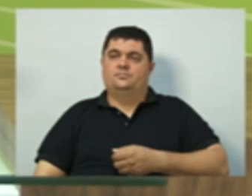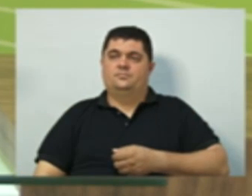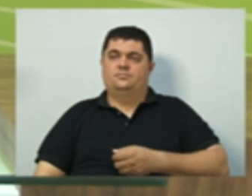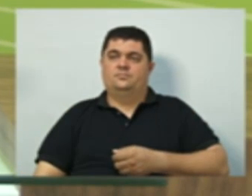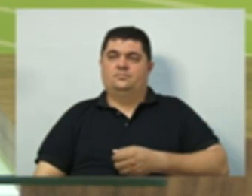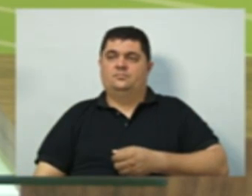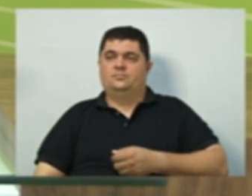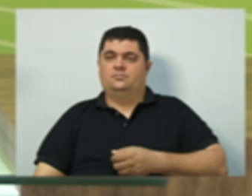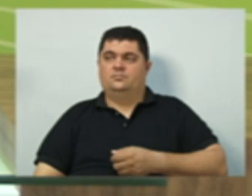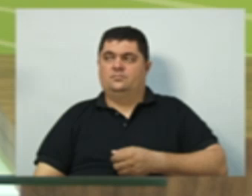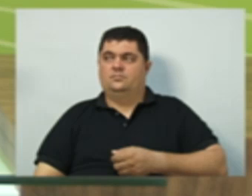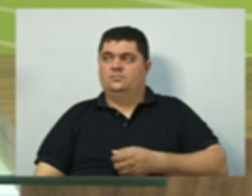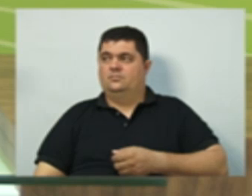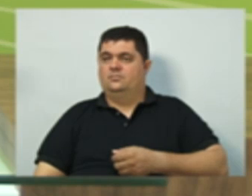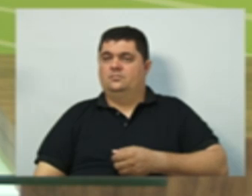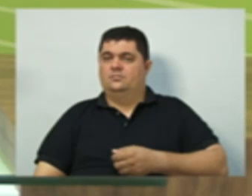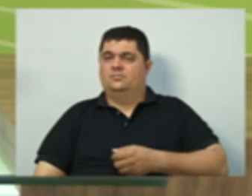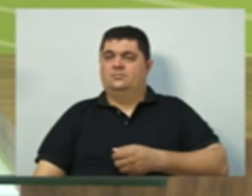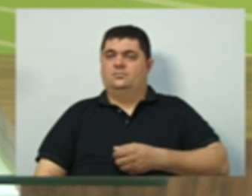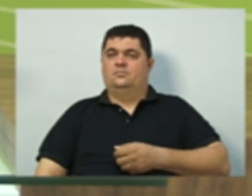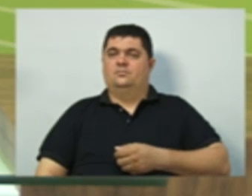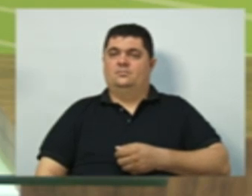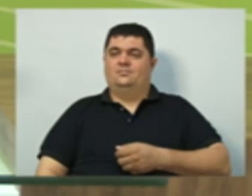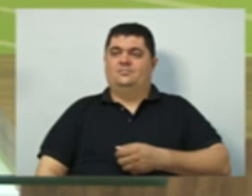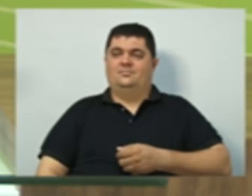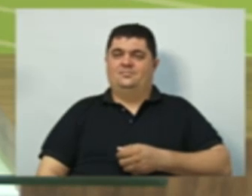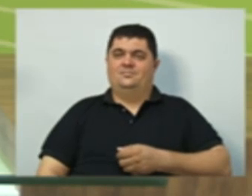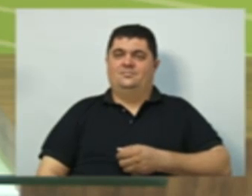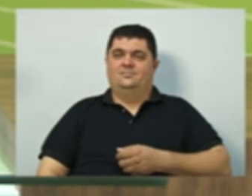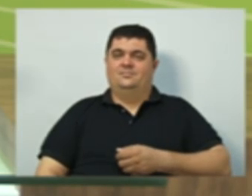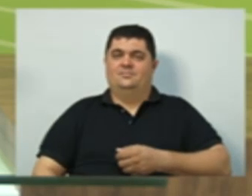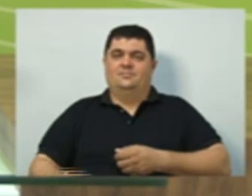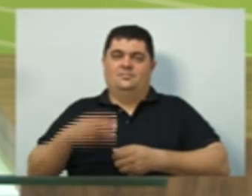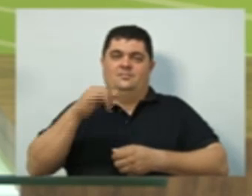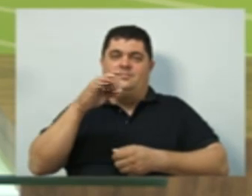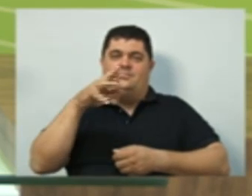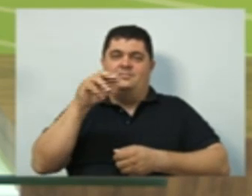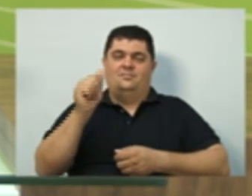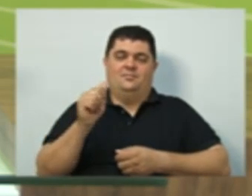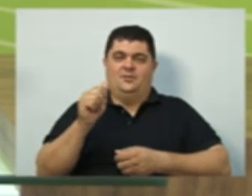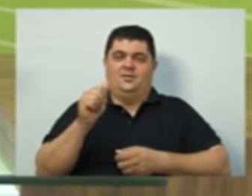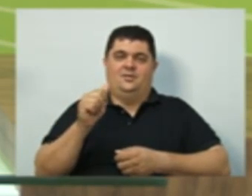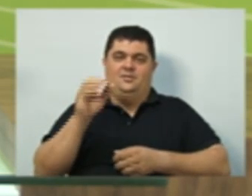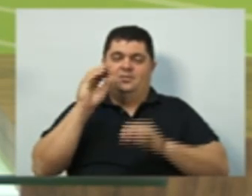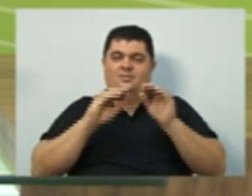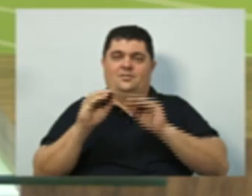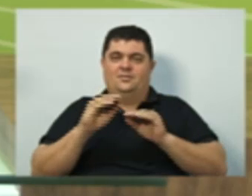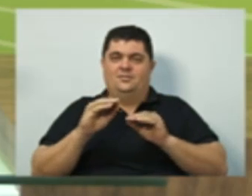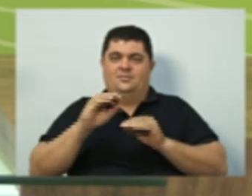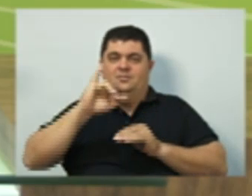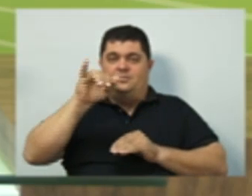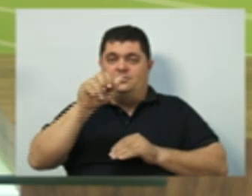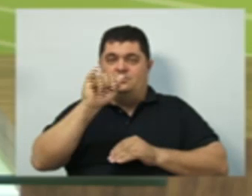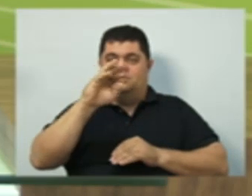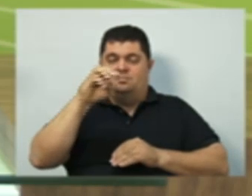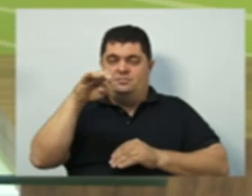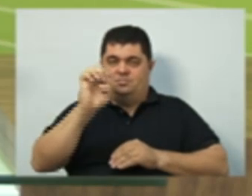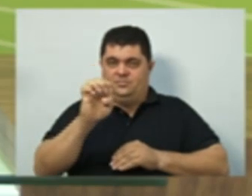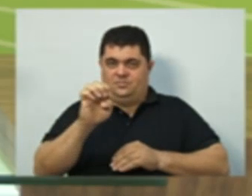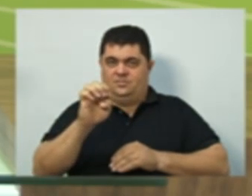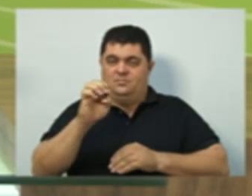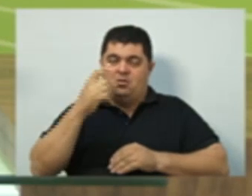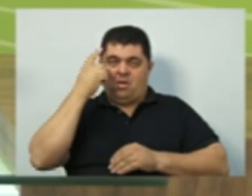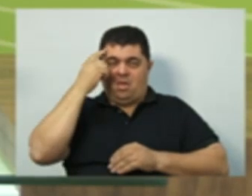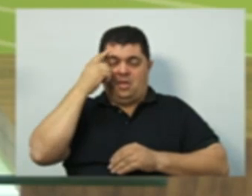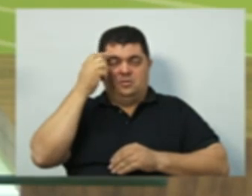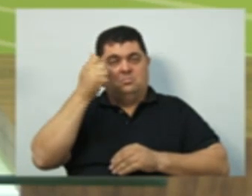Que mais que nós temos aqui? A professora Maria do Socorro está colocando aqui que o Jaime acha que é a